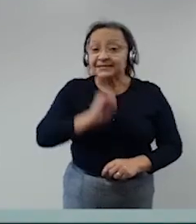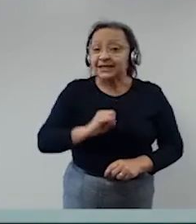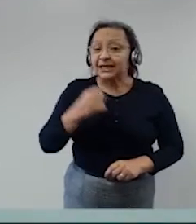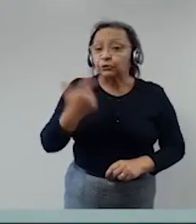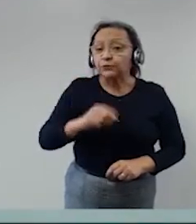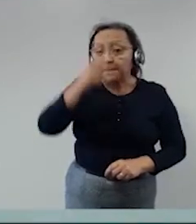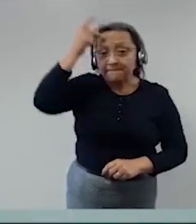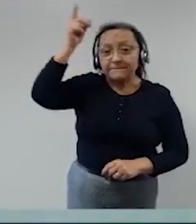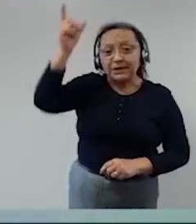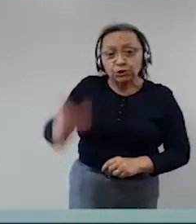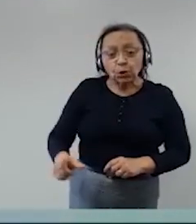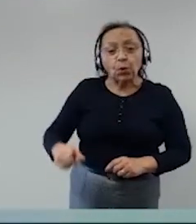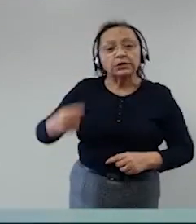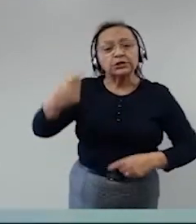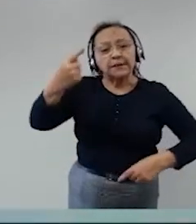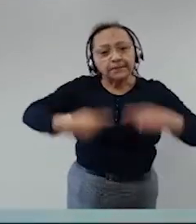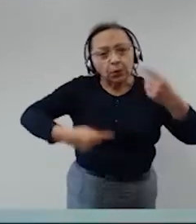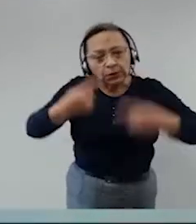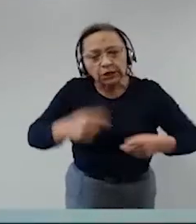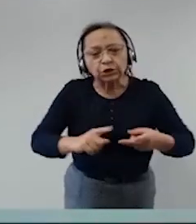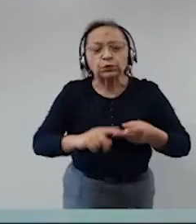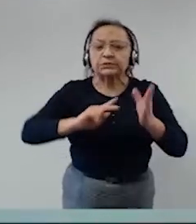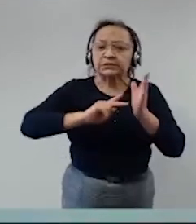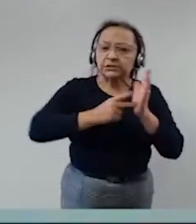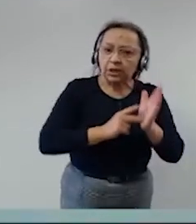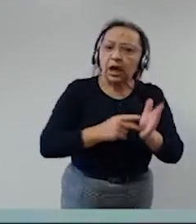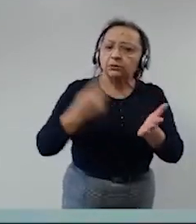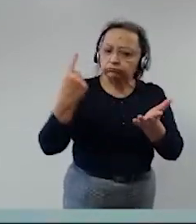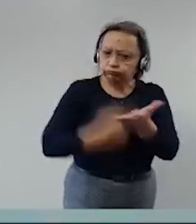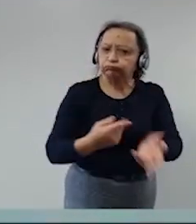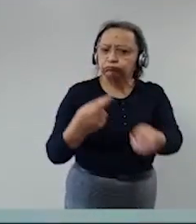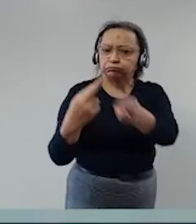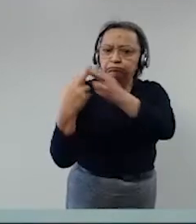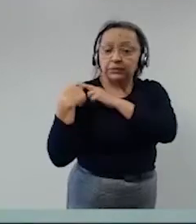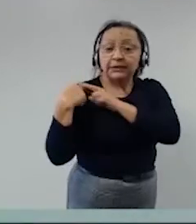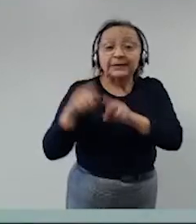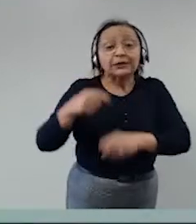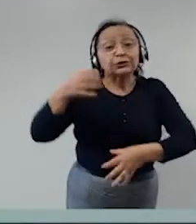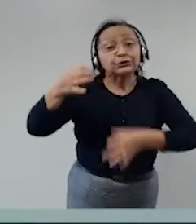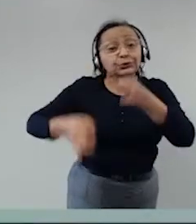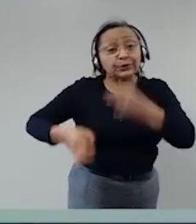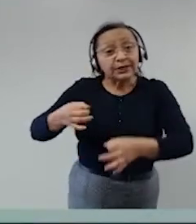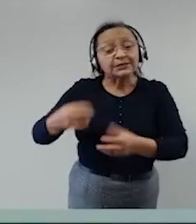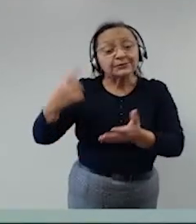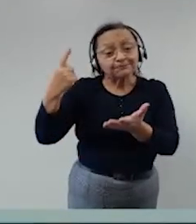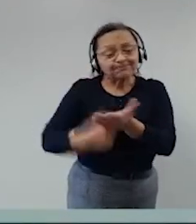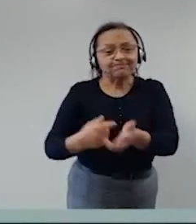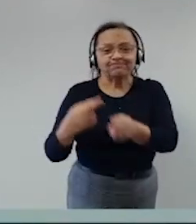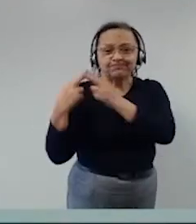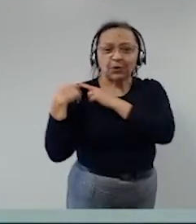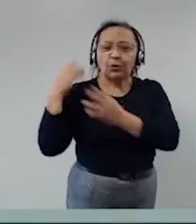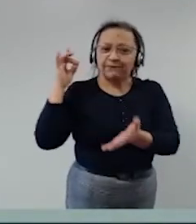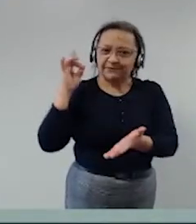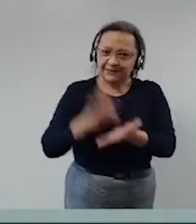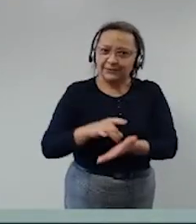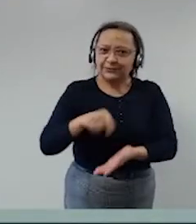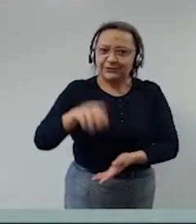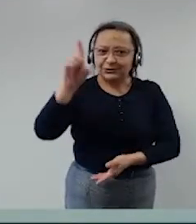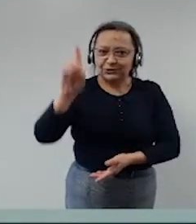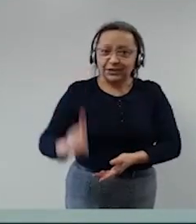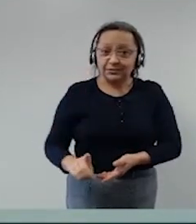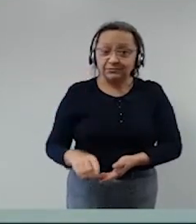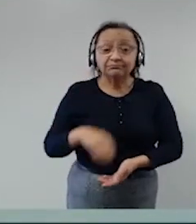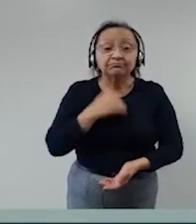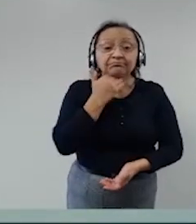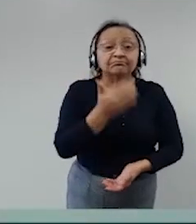políticos e sindicatos comprometidos com a efetivação e juízes comprometidos com a efetivação de tais direitos, de nada